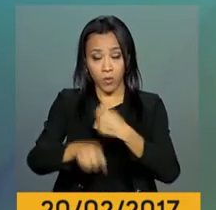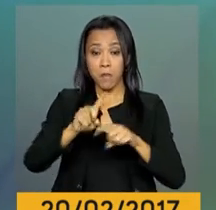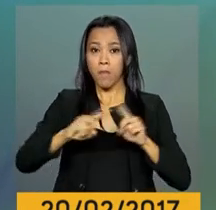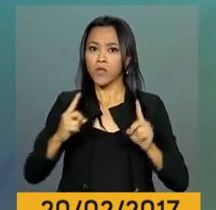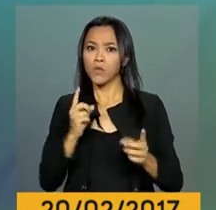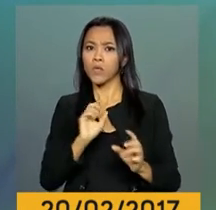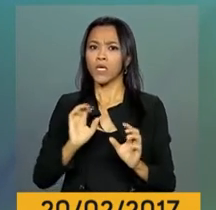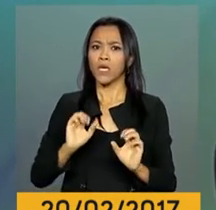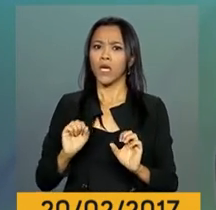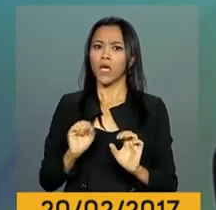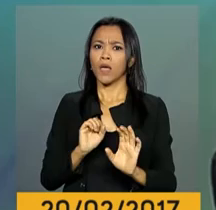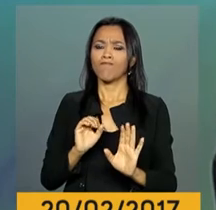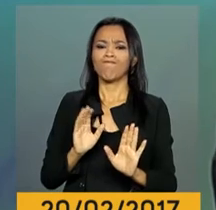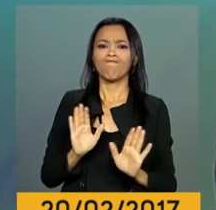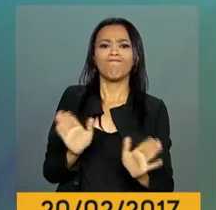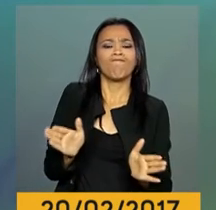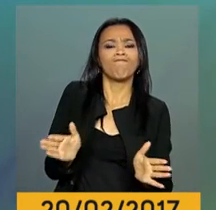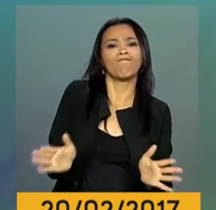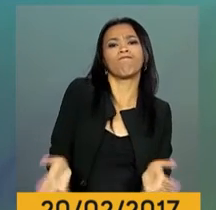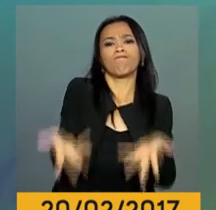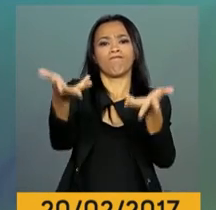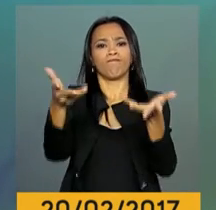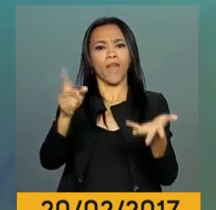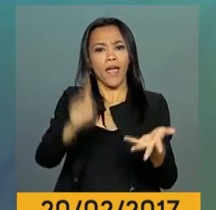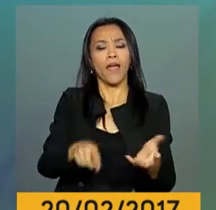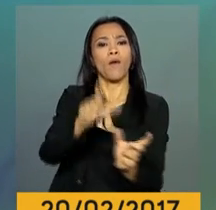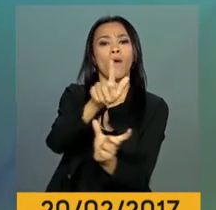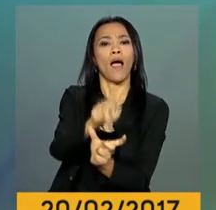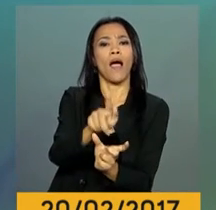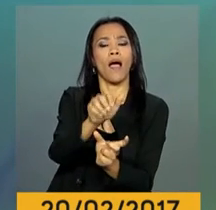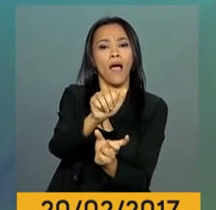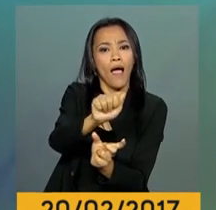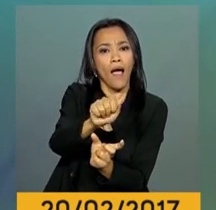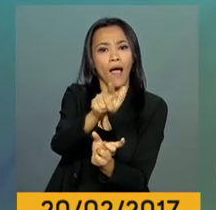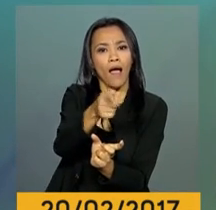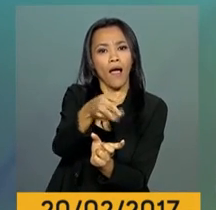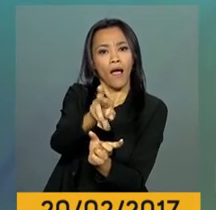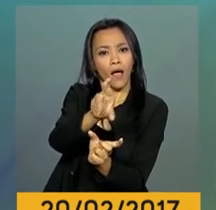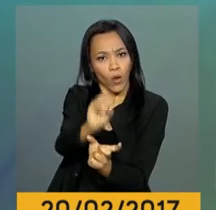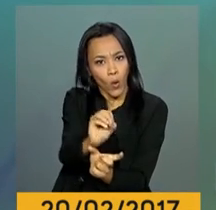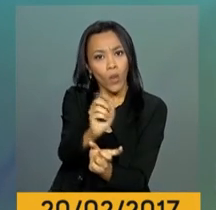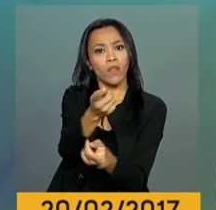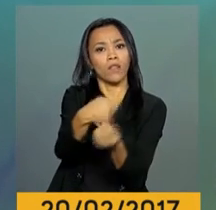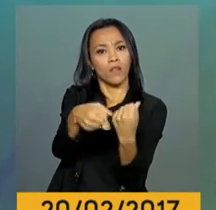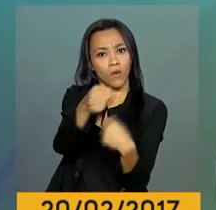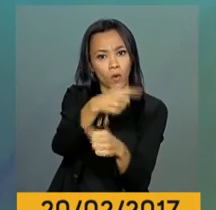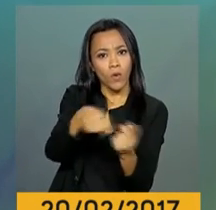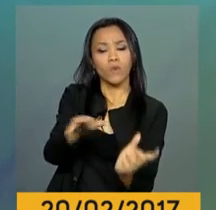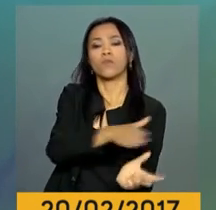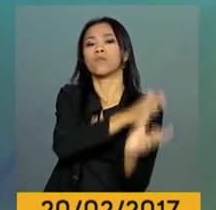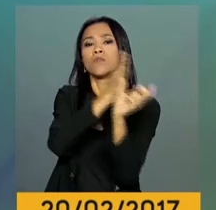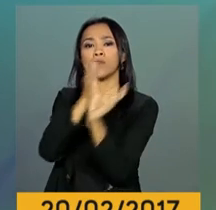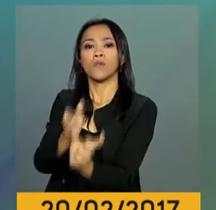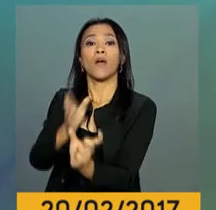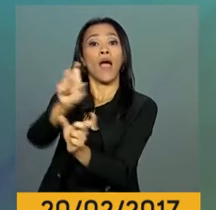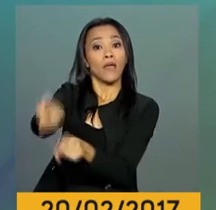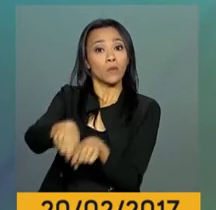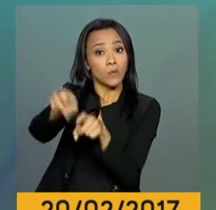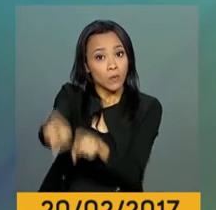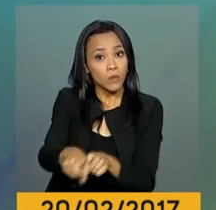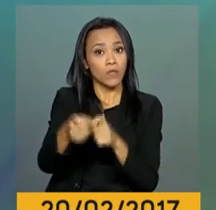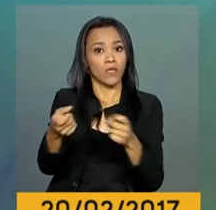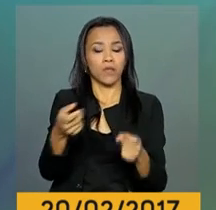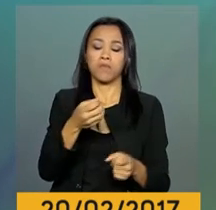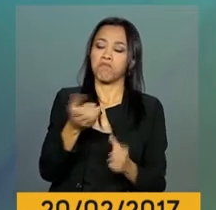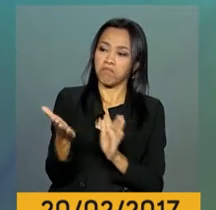da economia é precisamente o agronegócio, a agricultura em geral. Por isso que, Blairo, você tem feito